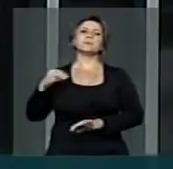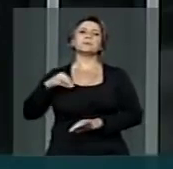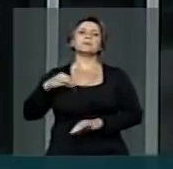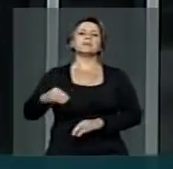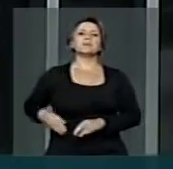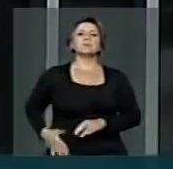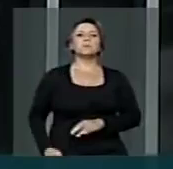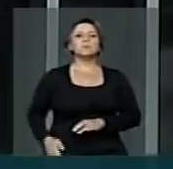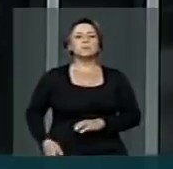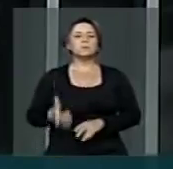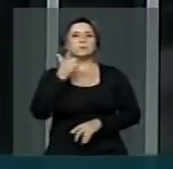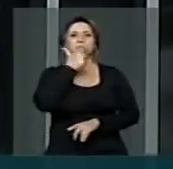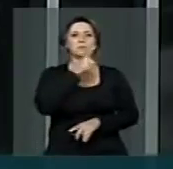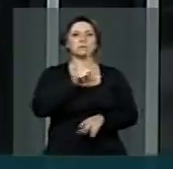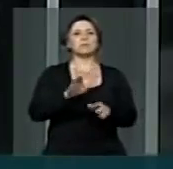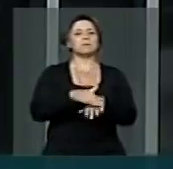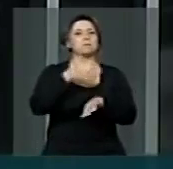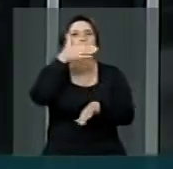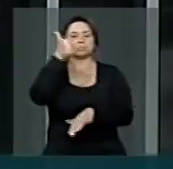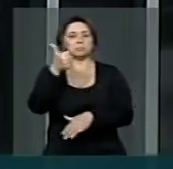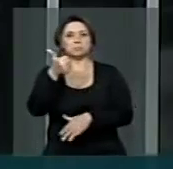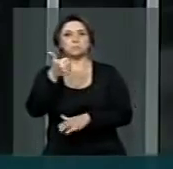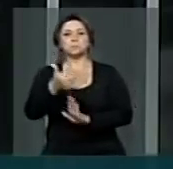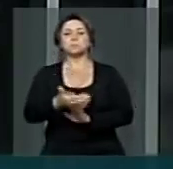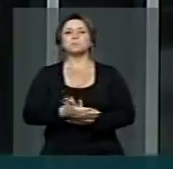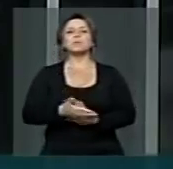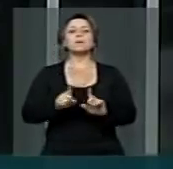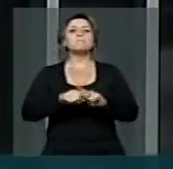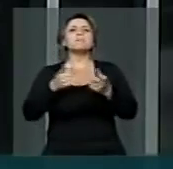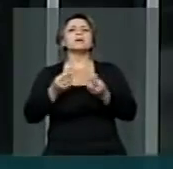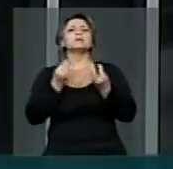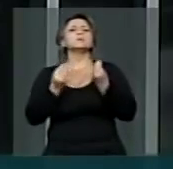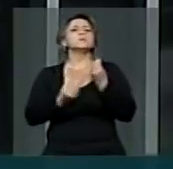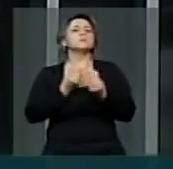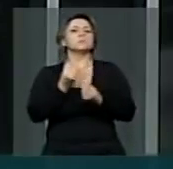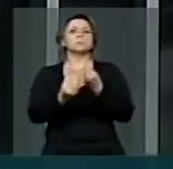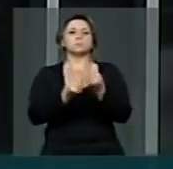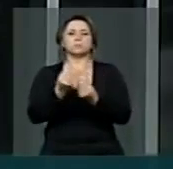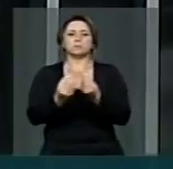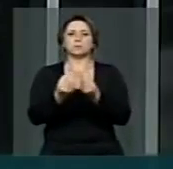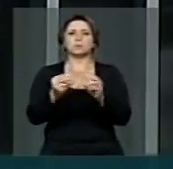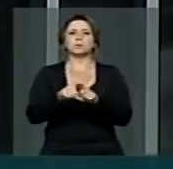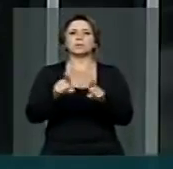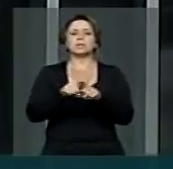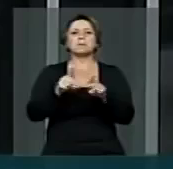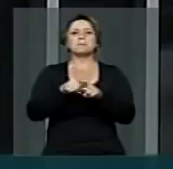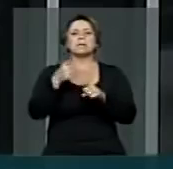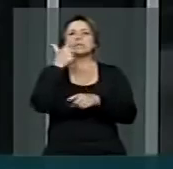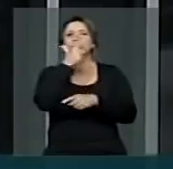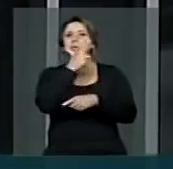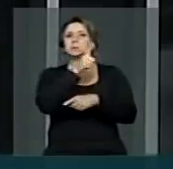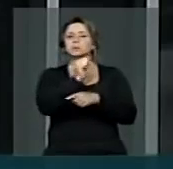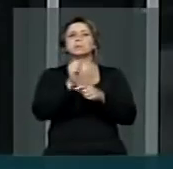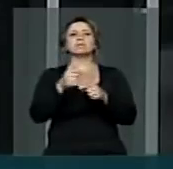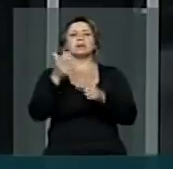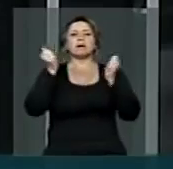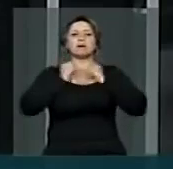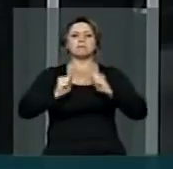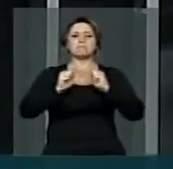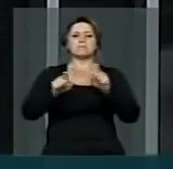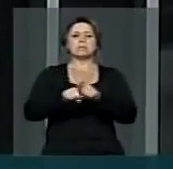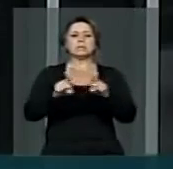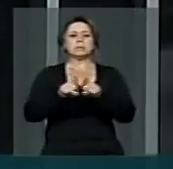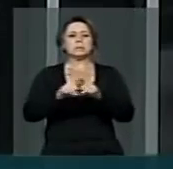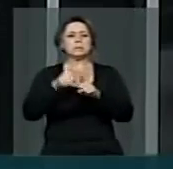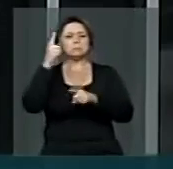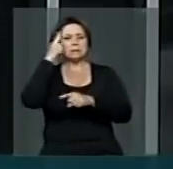negócio, fecha aspas. O que, convenhamos, está mais para voracidade do que para